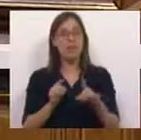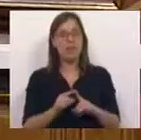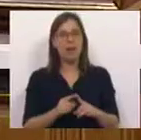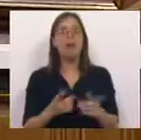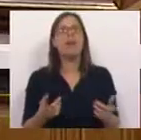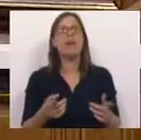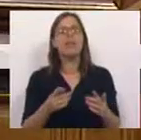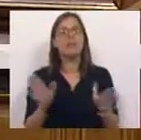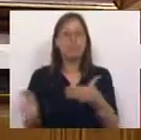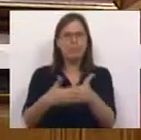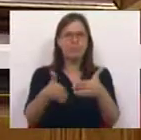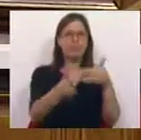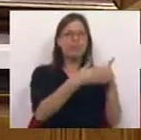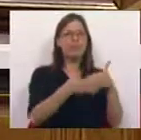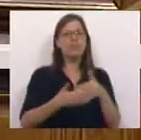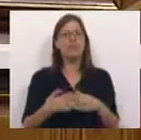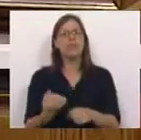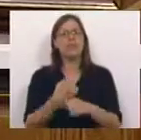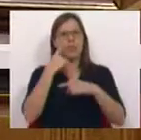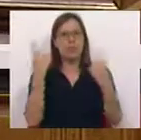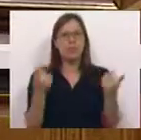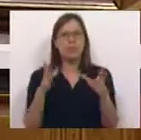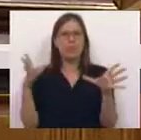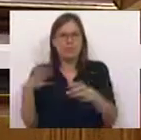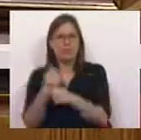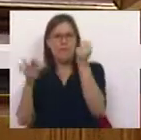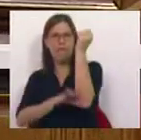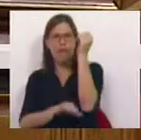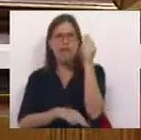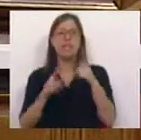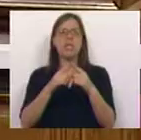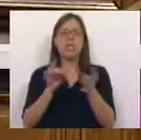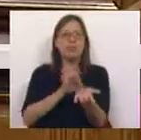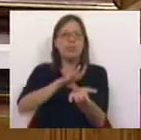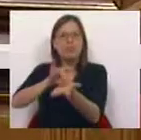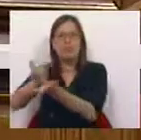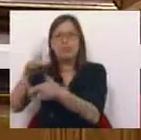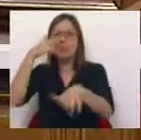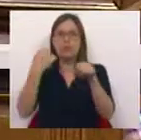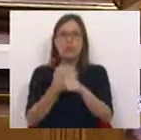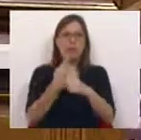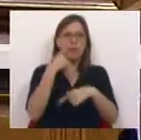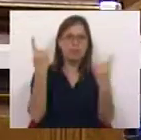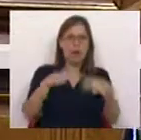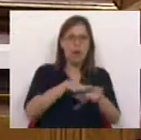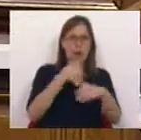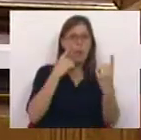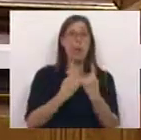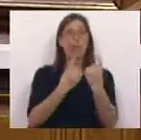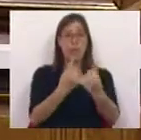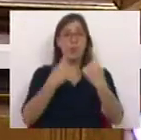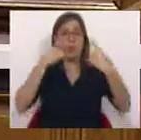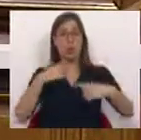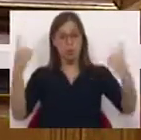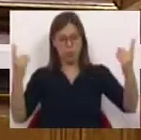não se cansou de encerrar serviços públicos, de extinguir freguesias, de despedir trabalhadores da administração pública, de colocar os transportes